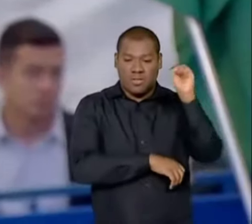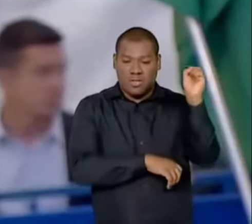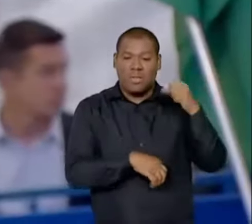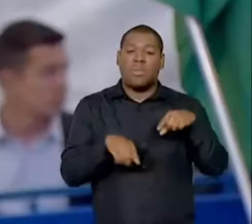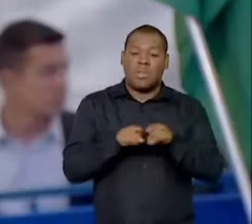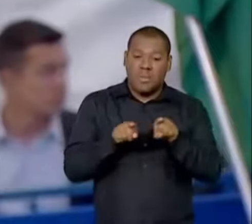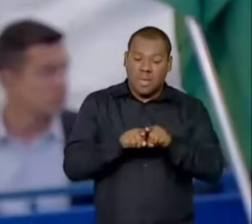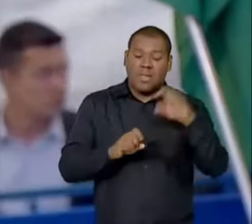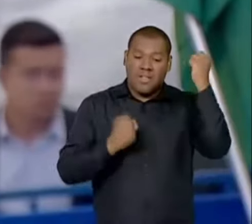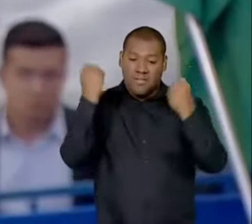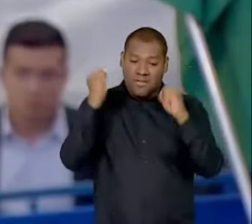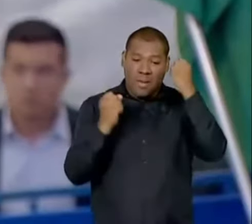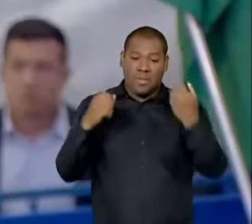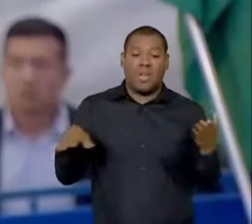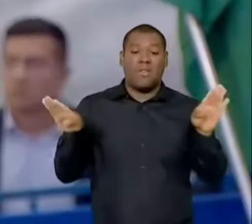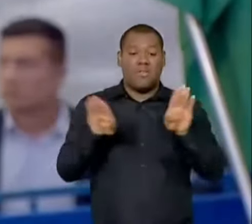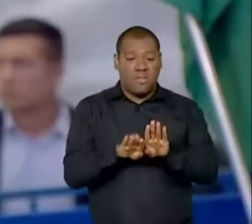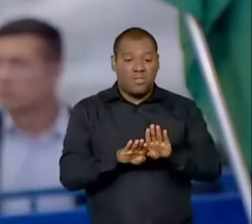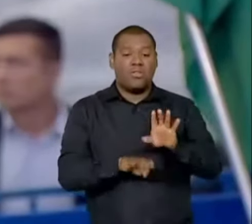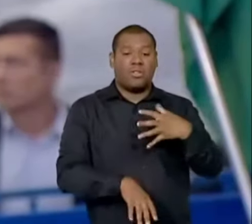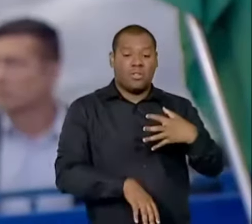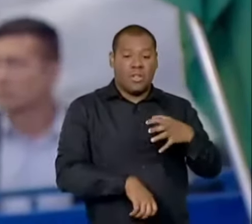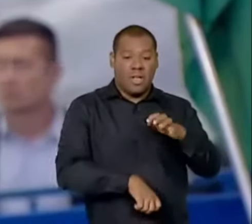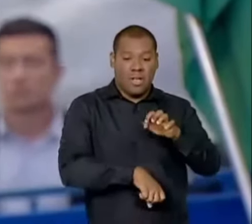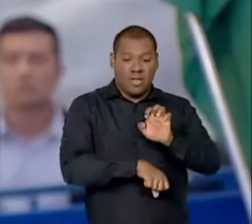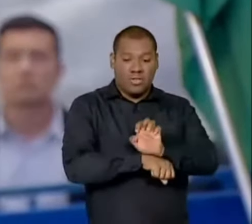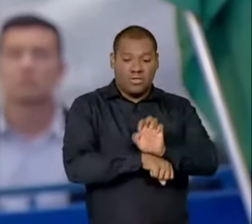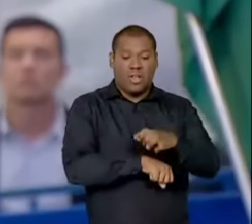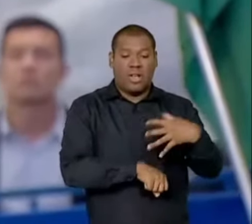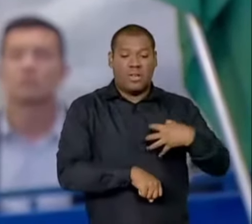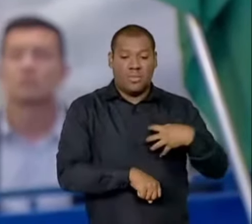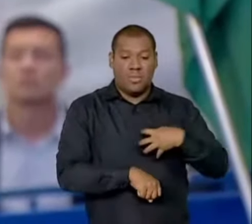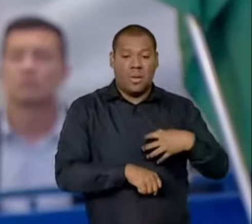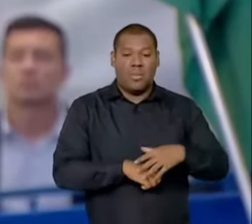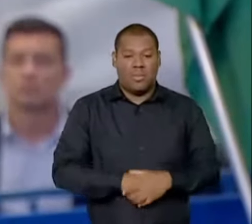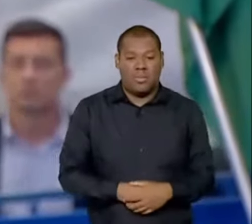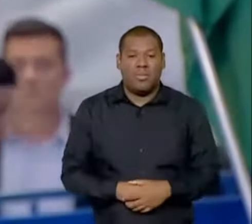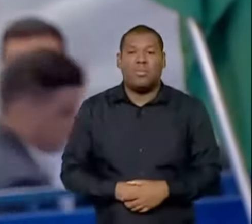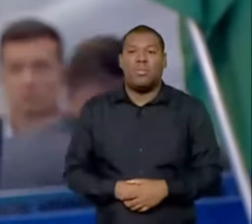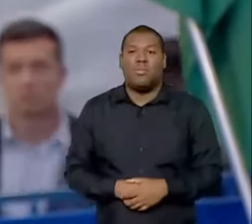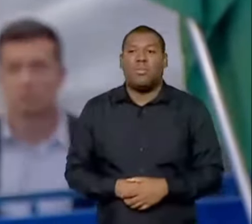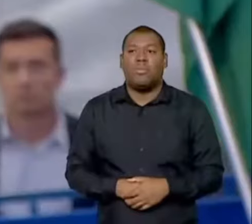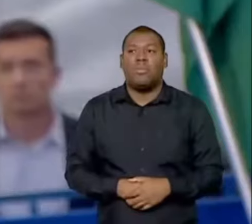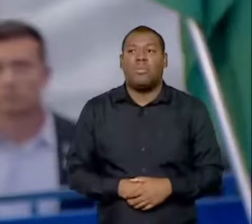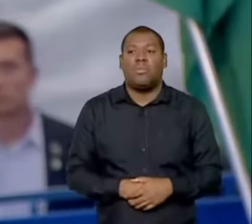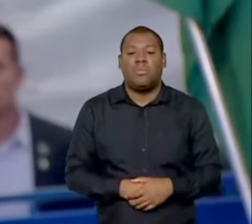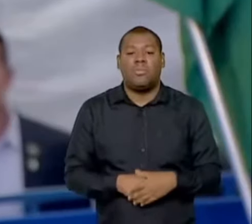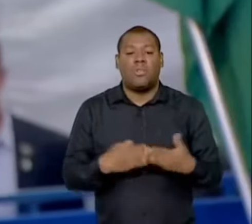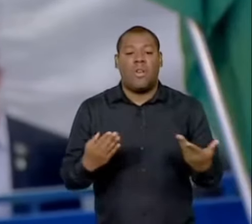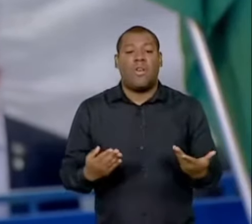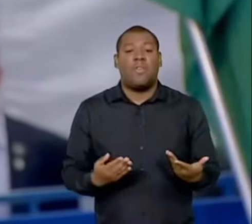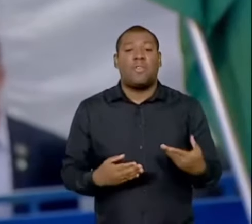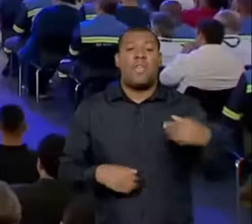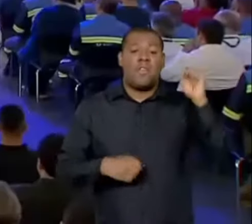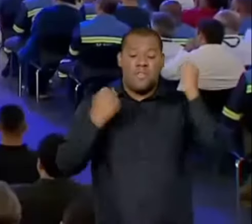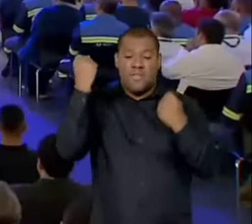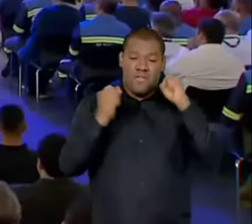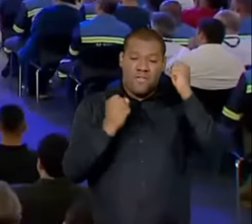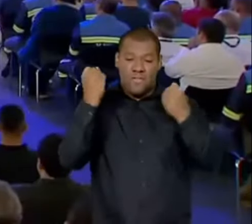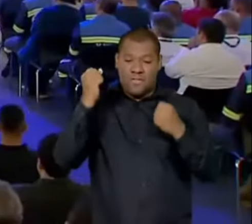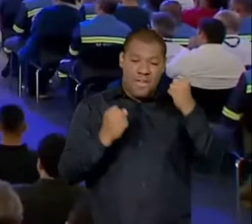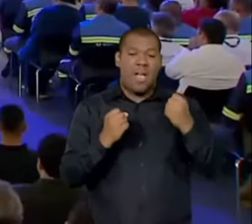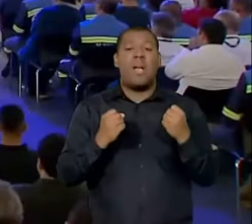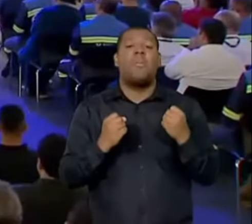Bahia. E a fábrica de fertilizante de Três Lagoas, que era uma fábrica de ureia, que começou a